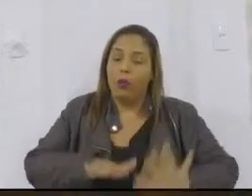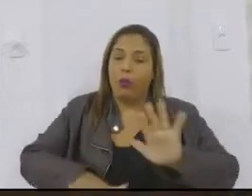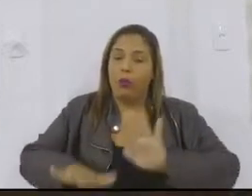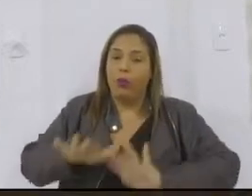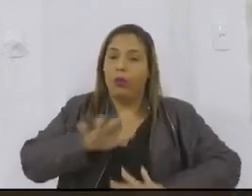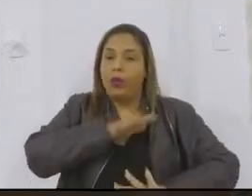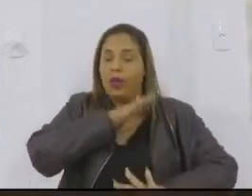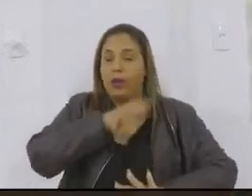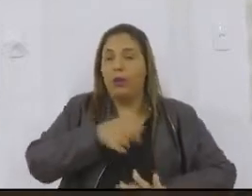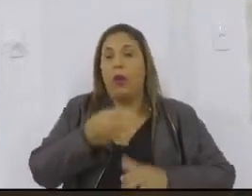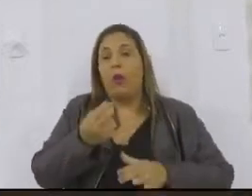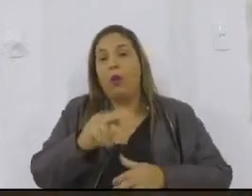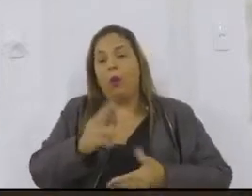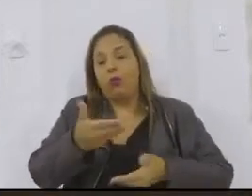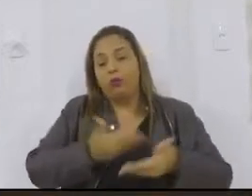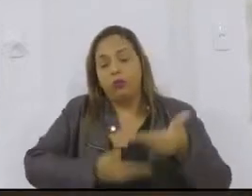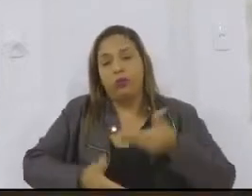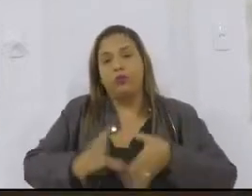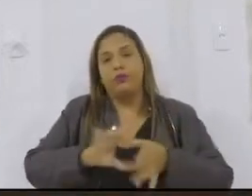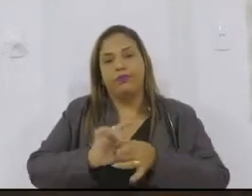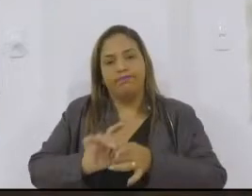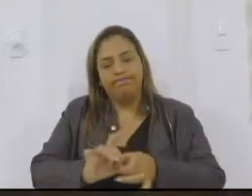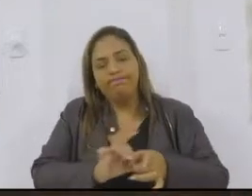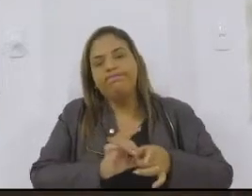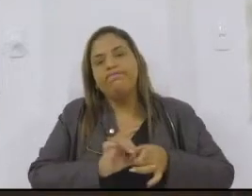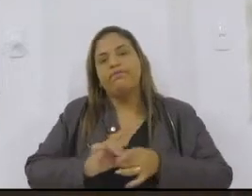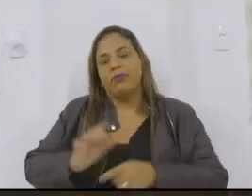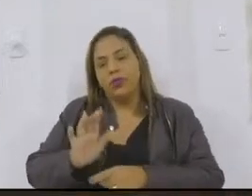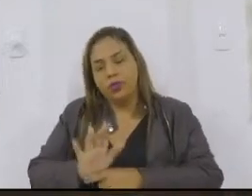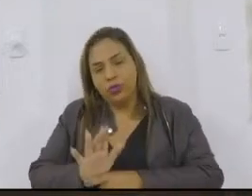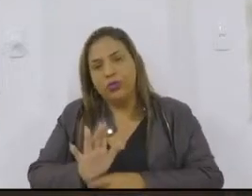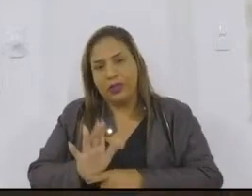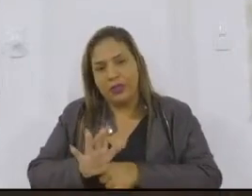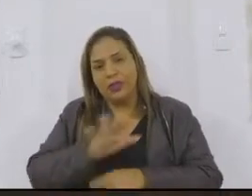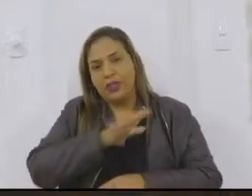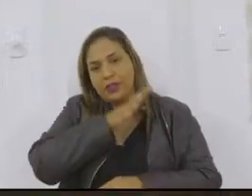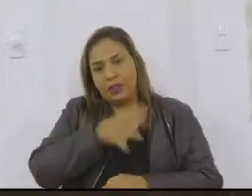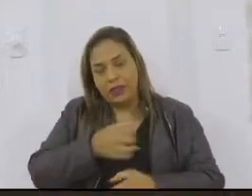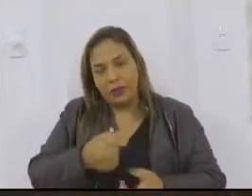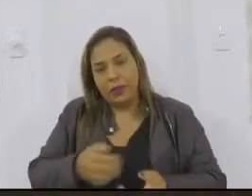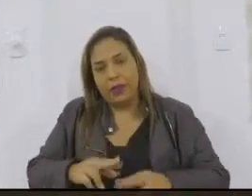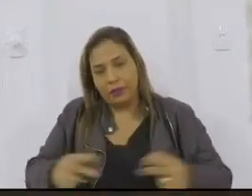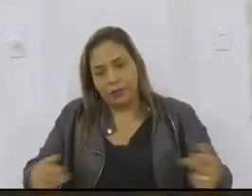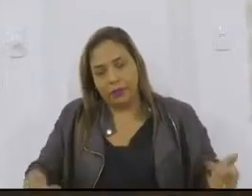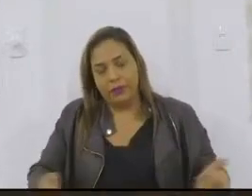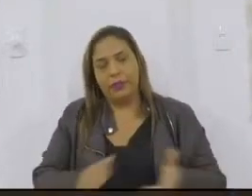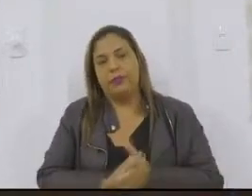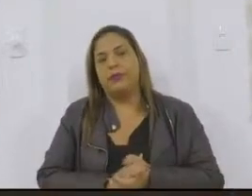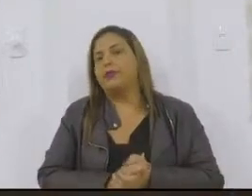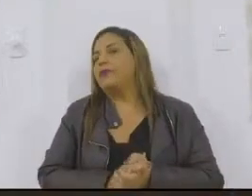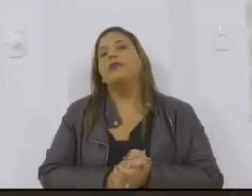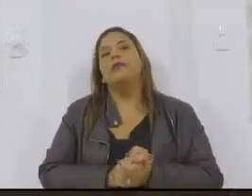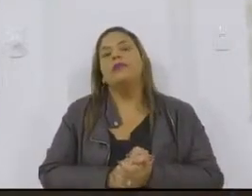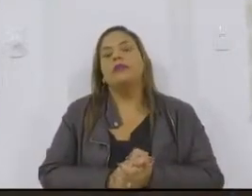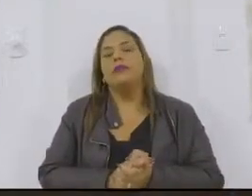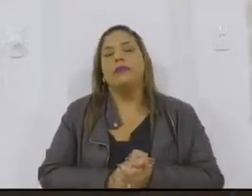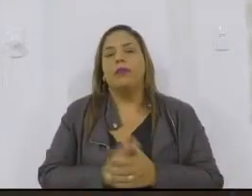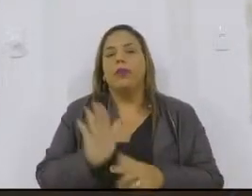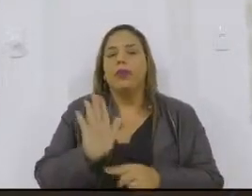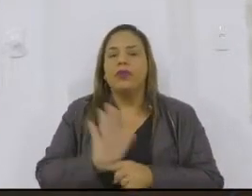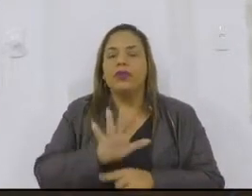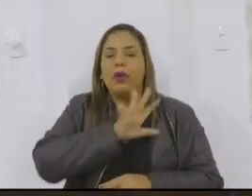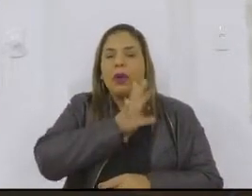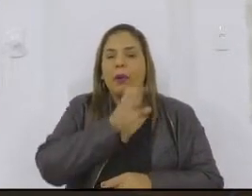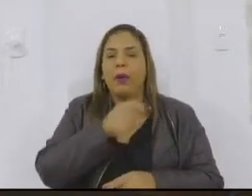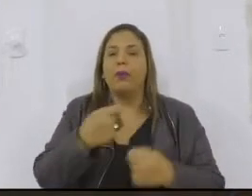forma imediata prestar os atendimentos. À luz da legalidade, é pacífico a nossa legislação, que com a proteção animal deve ser também